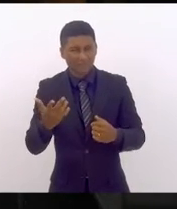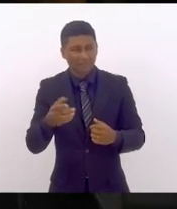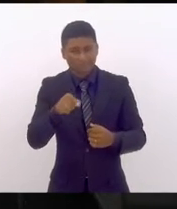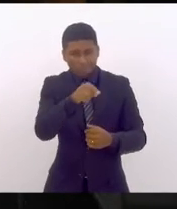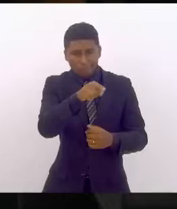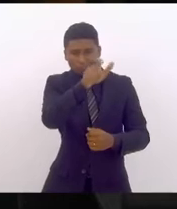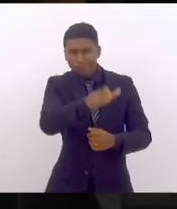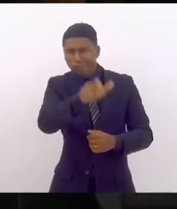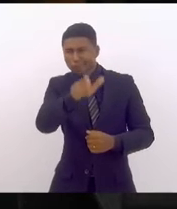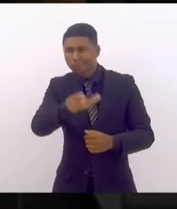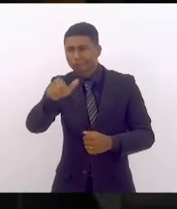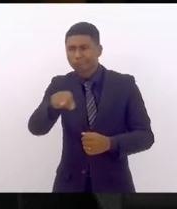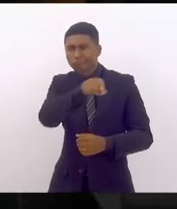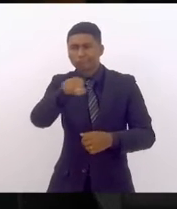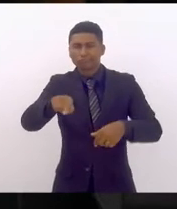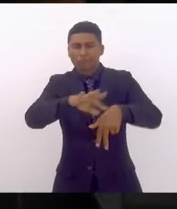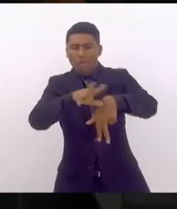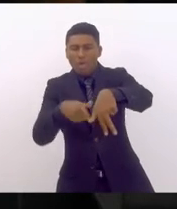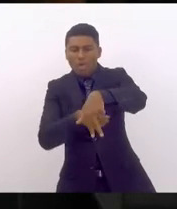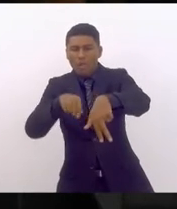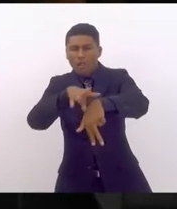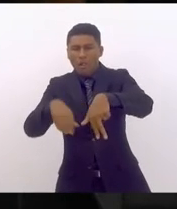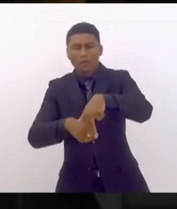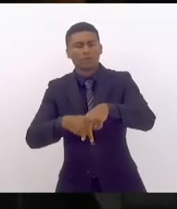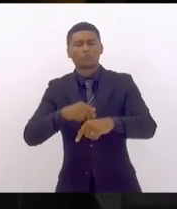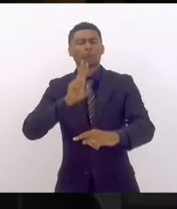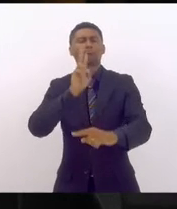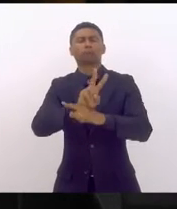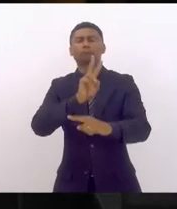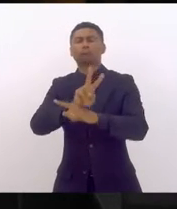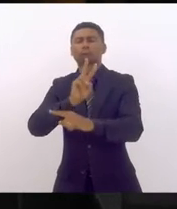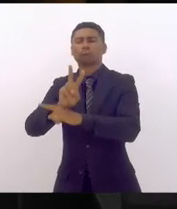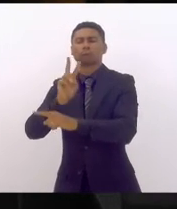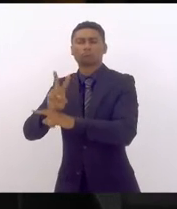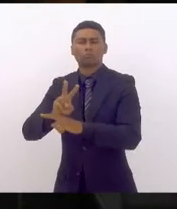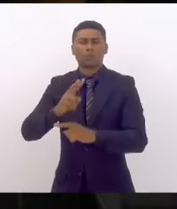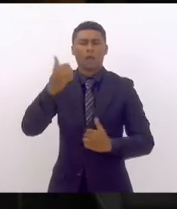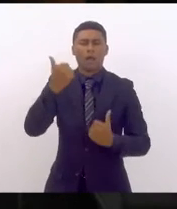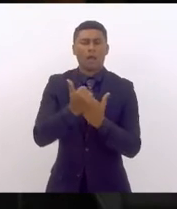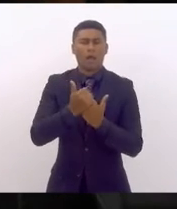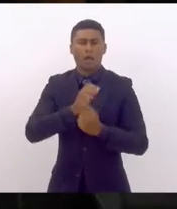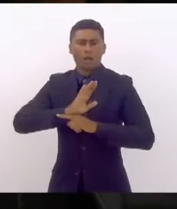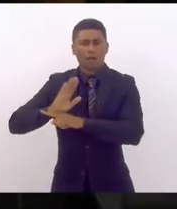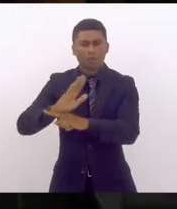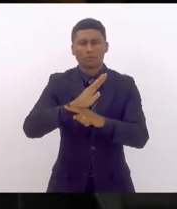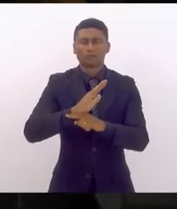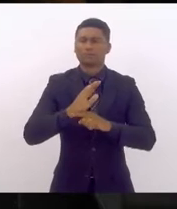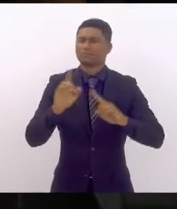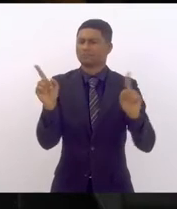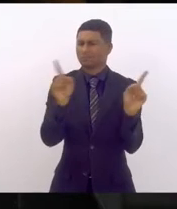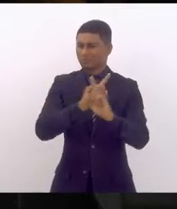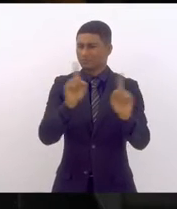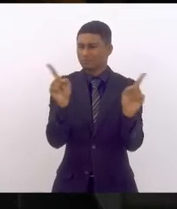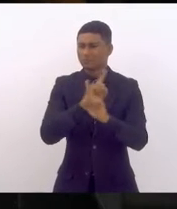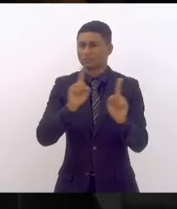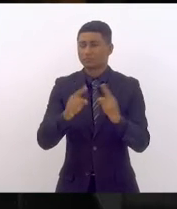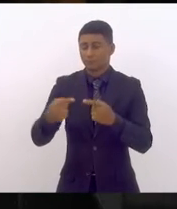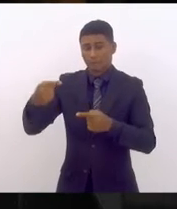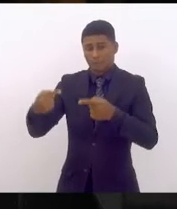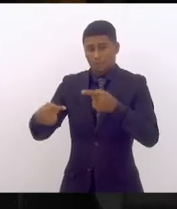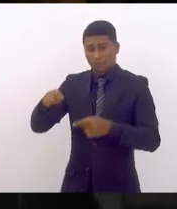quem pratica Desvio de Conduta o corporativismo da classe política deveria ser